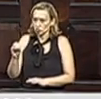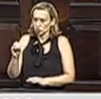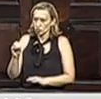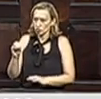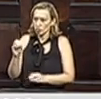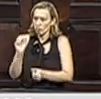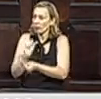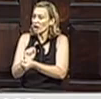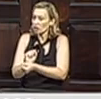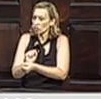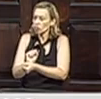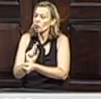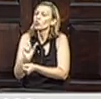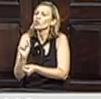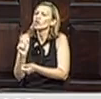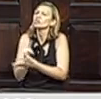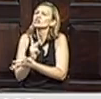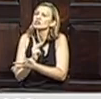a fixação